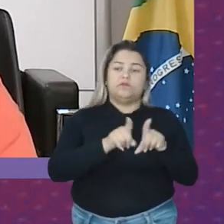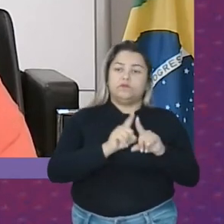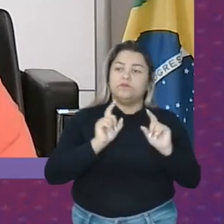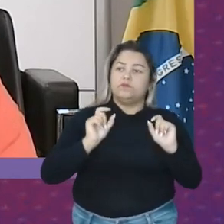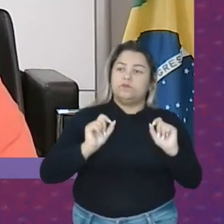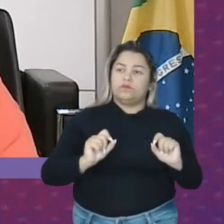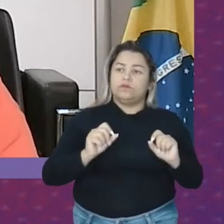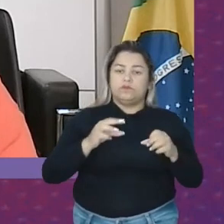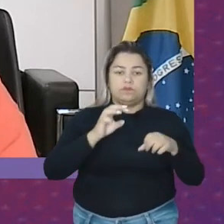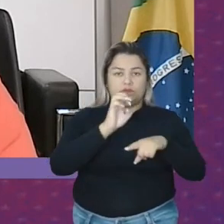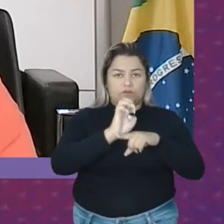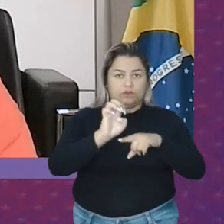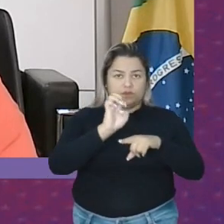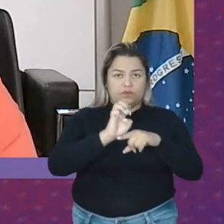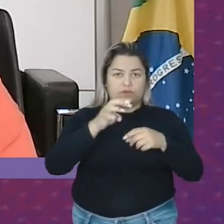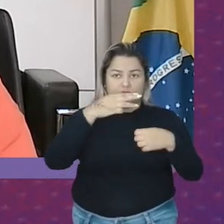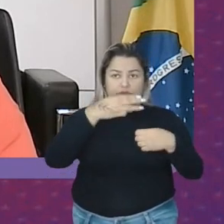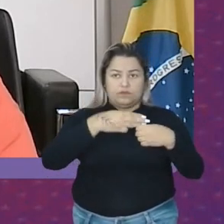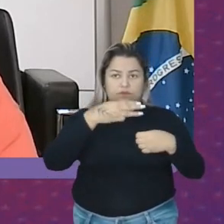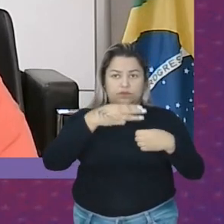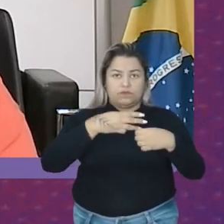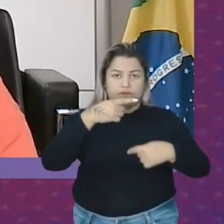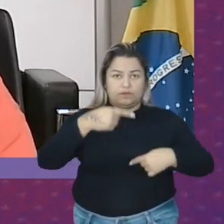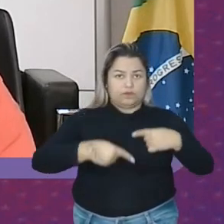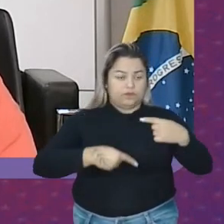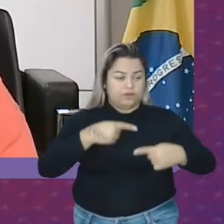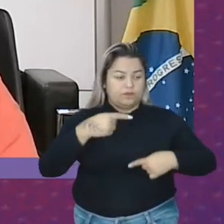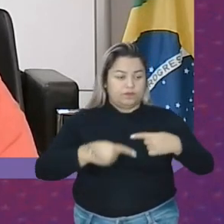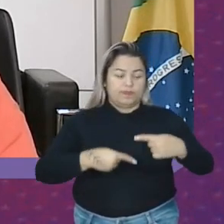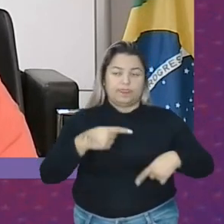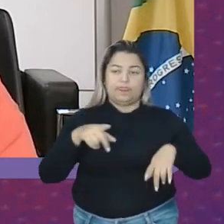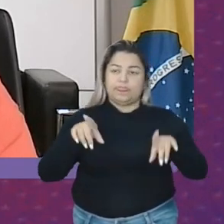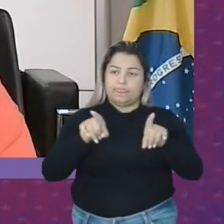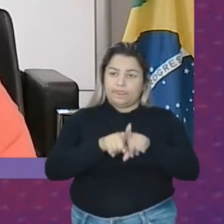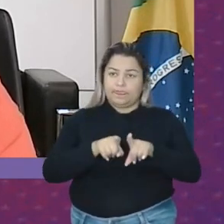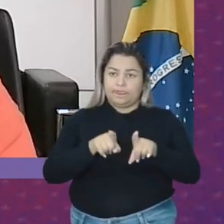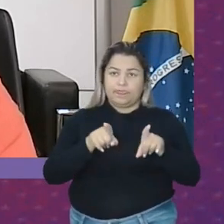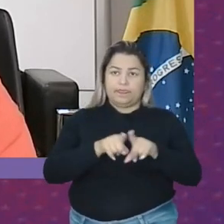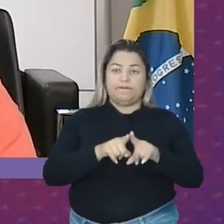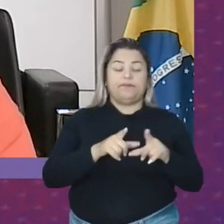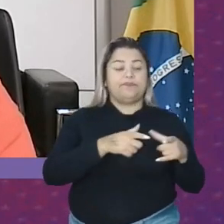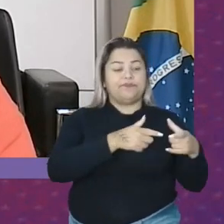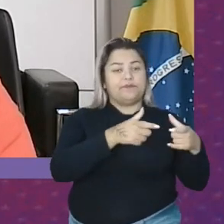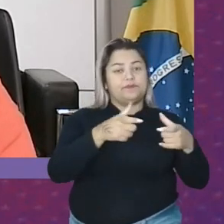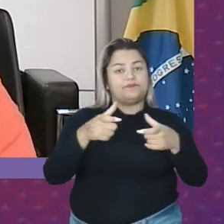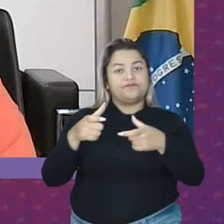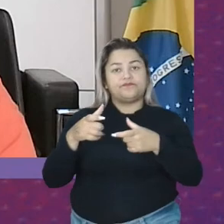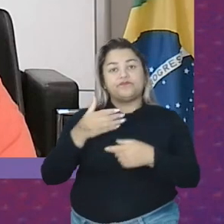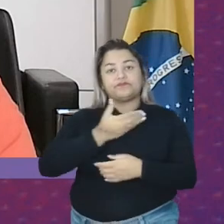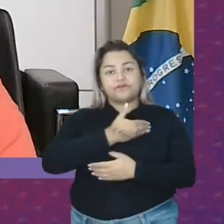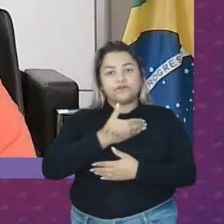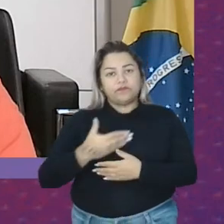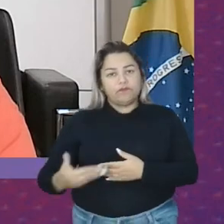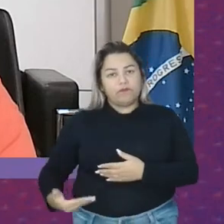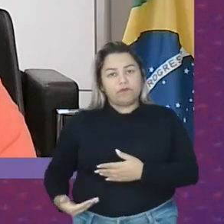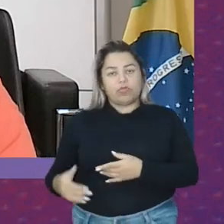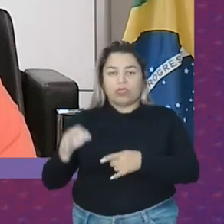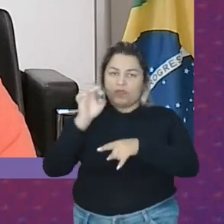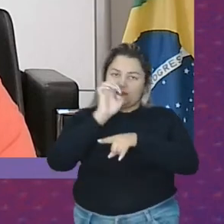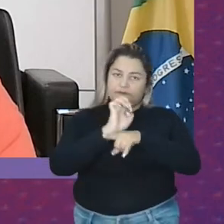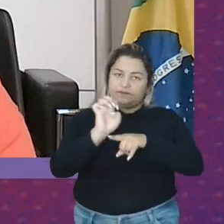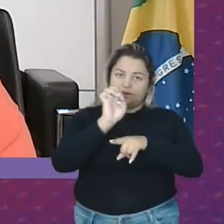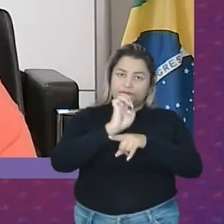e municípios a política e a consolidação de espaço nos governos estaduais